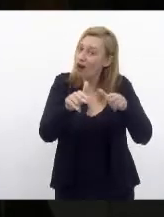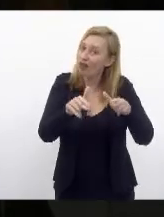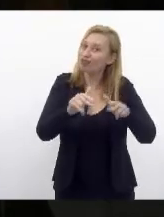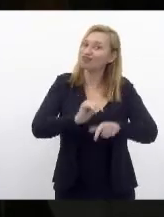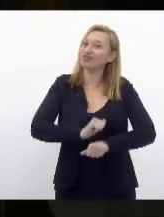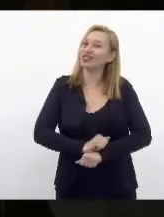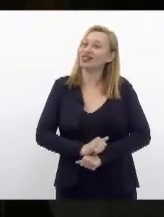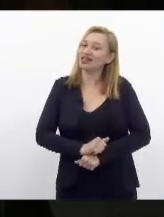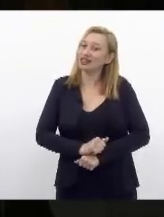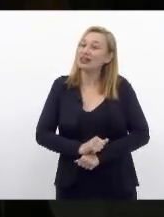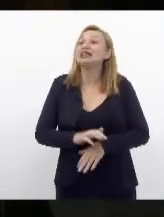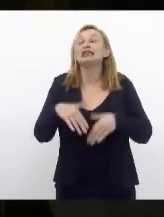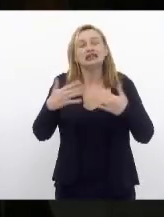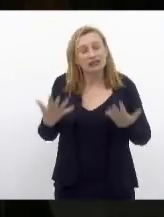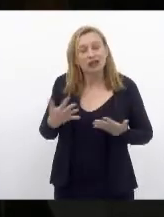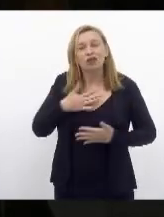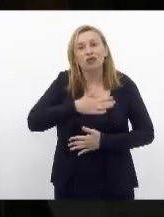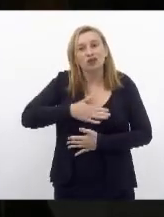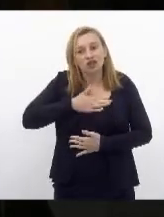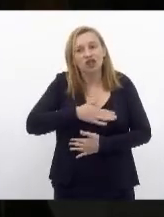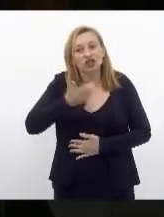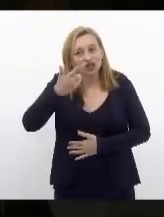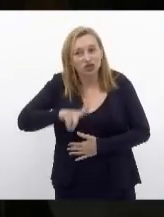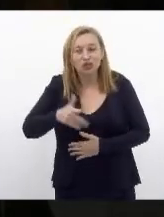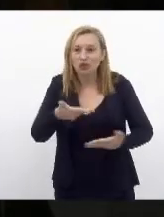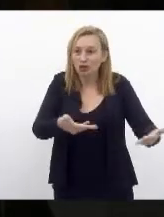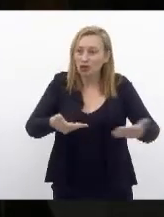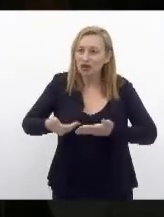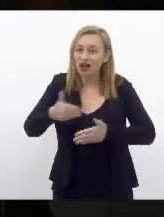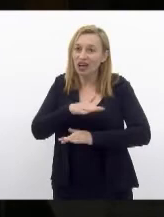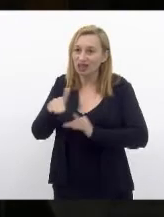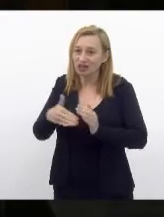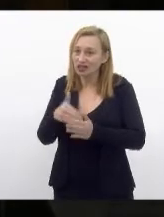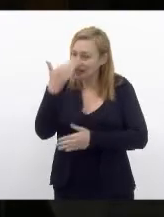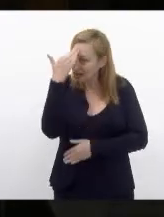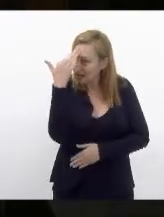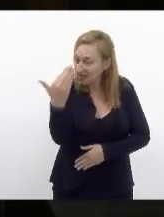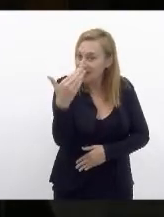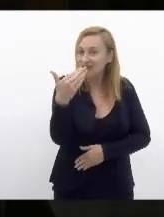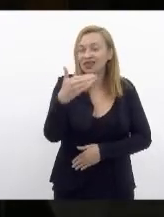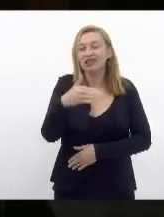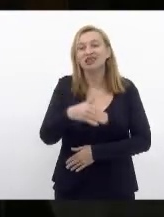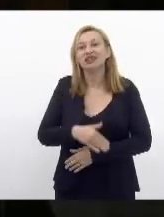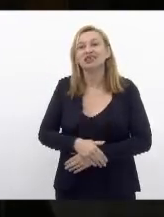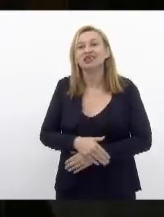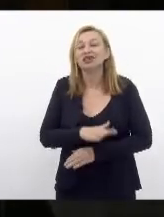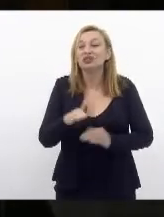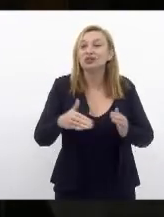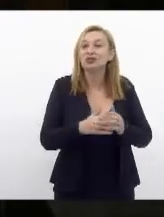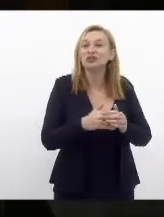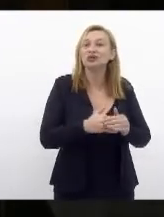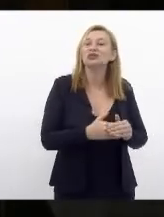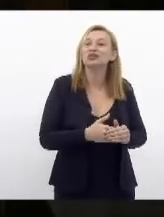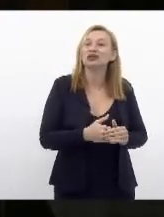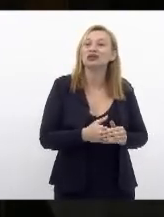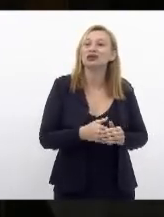situação. Então, eu gostaria de, mais uma vez, convidar a todos, agradecer àqueles que assistiram